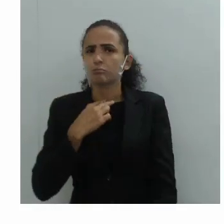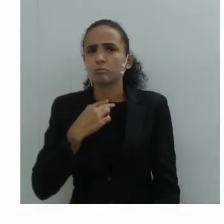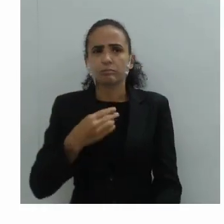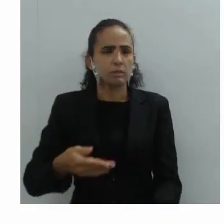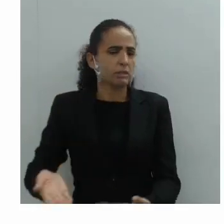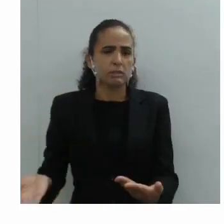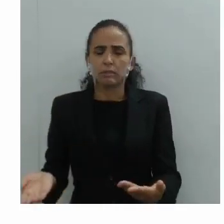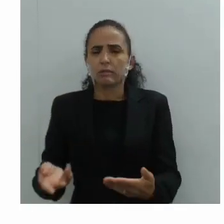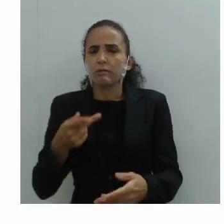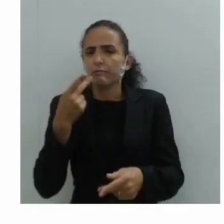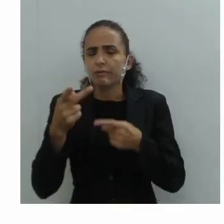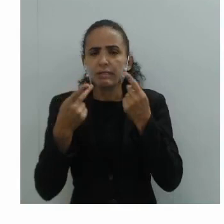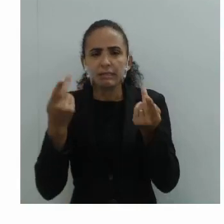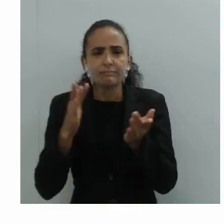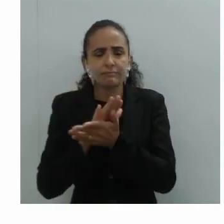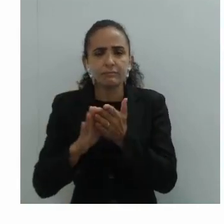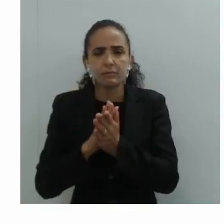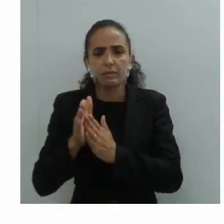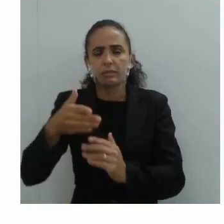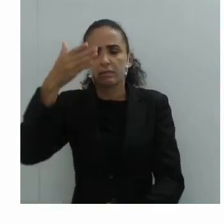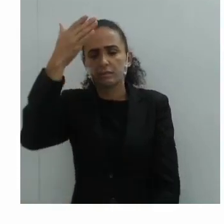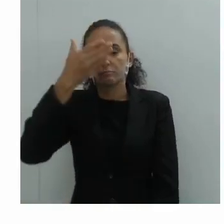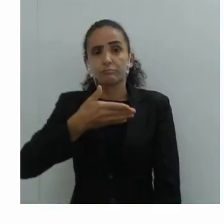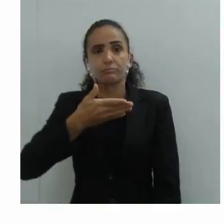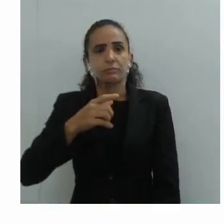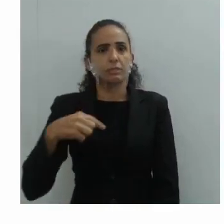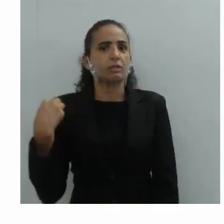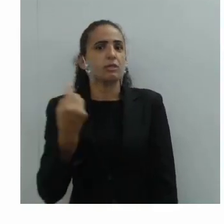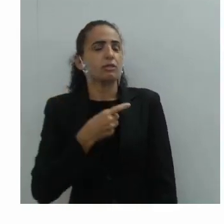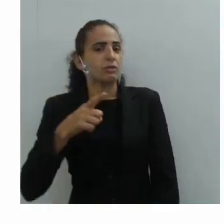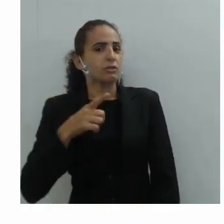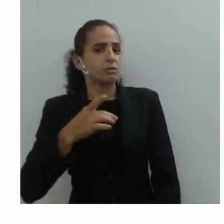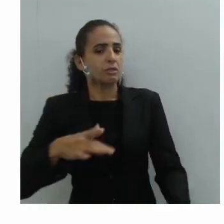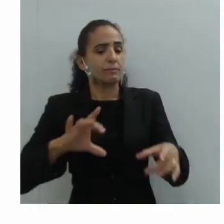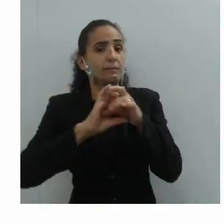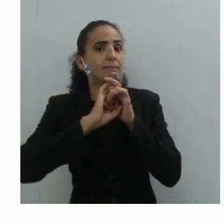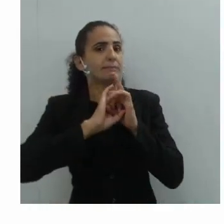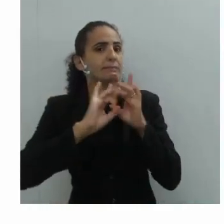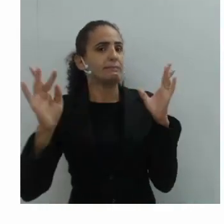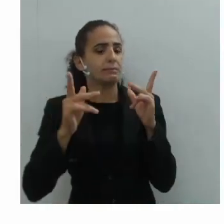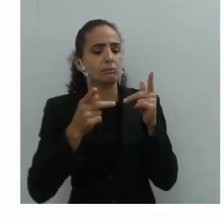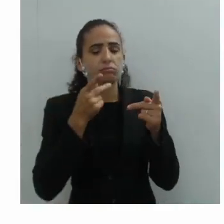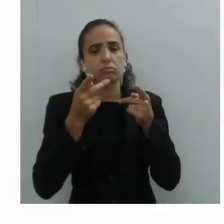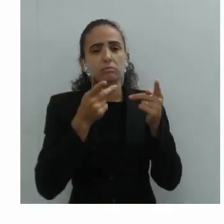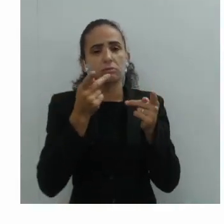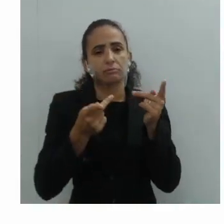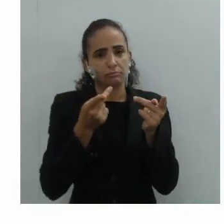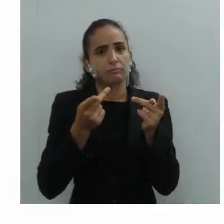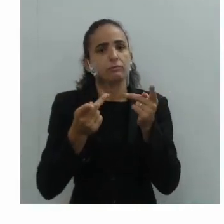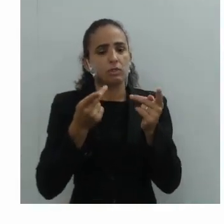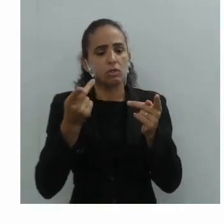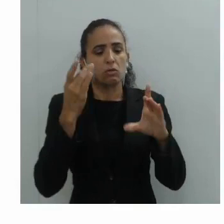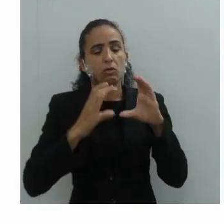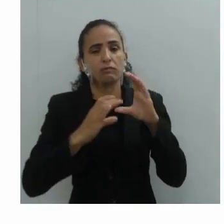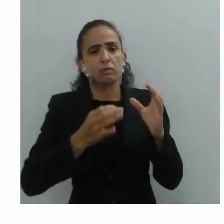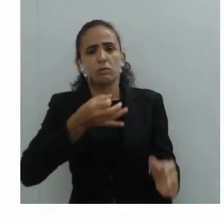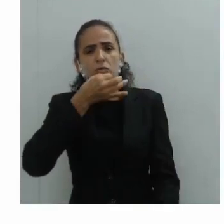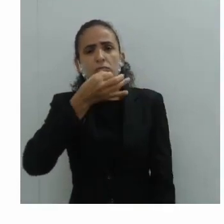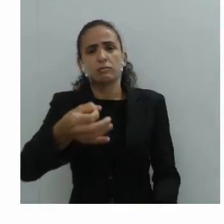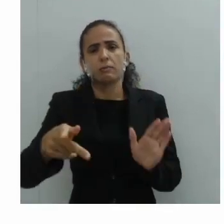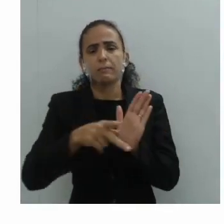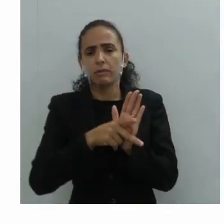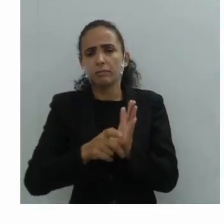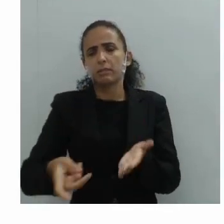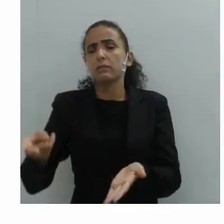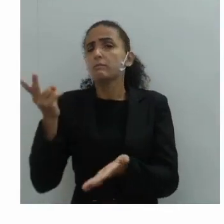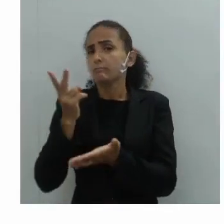falar. E nós temos o que? A liberdade de expressão, o poder ver, o poder opinar. sempre